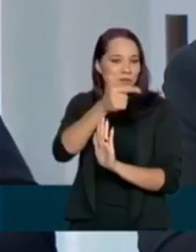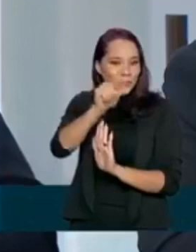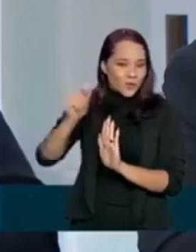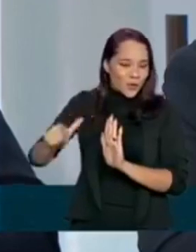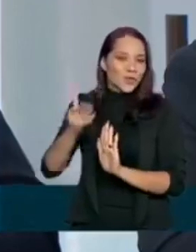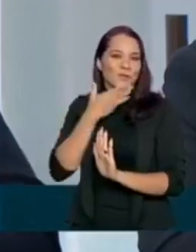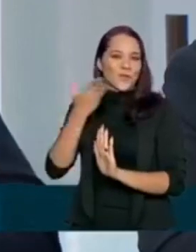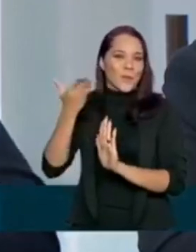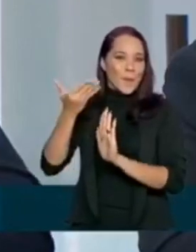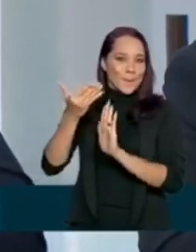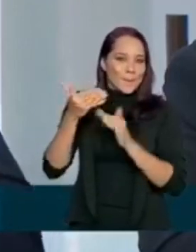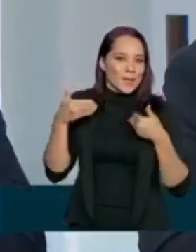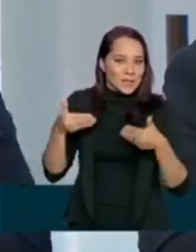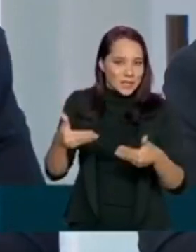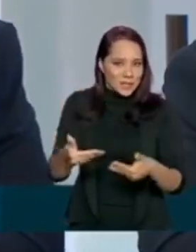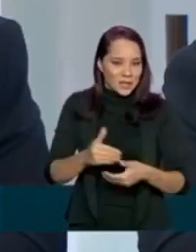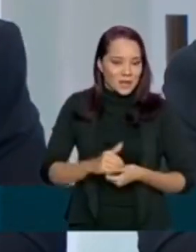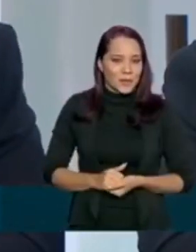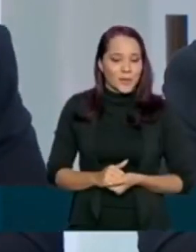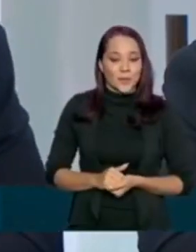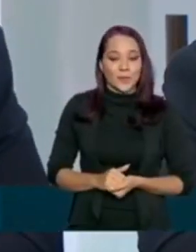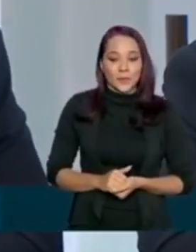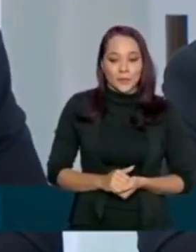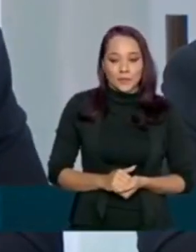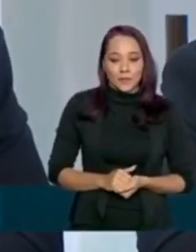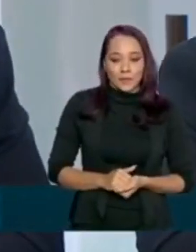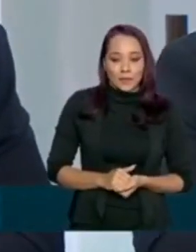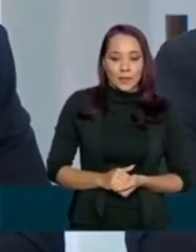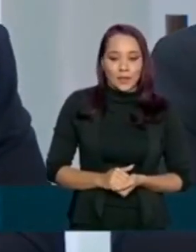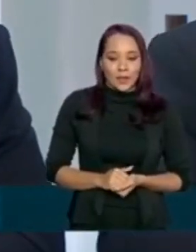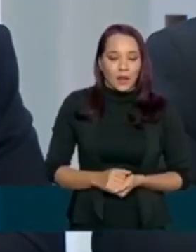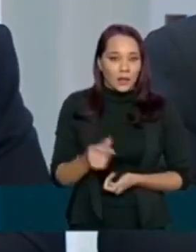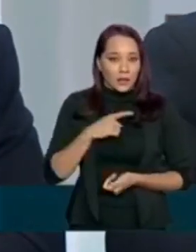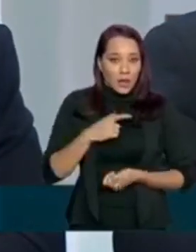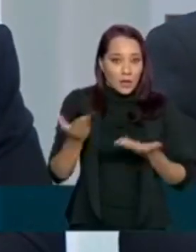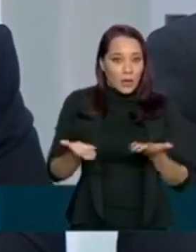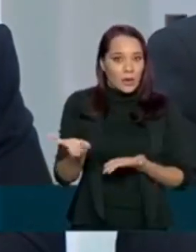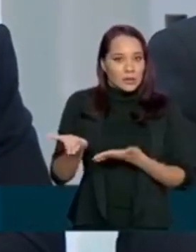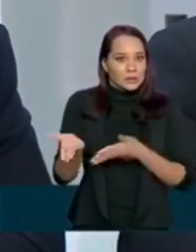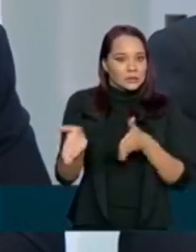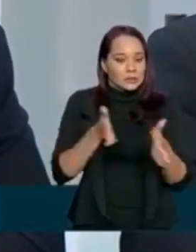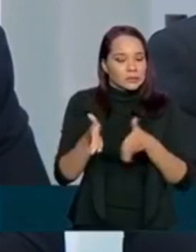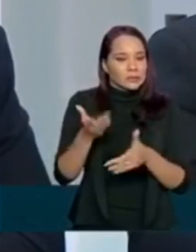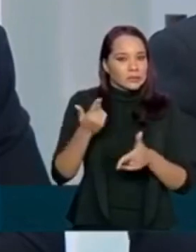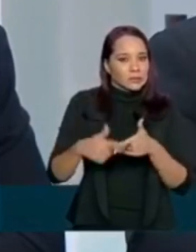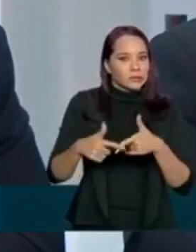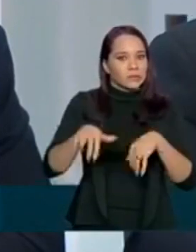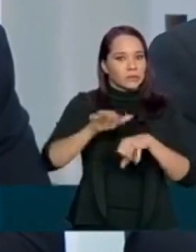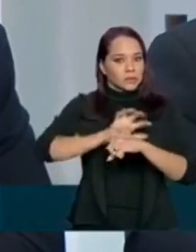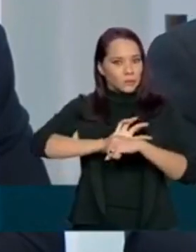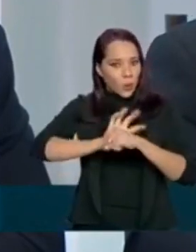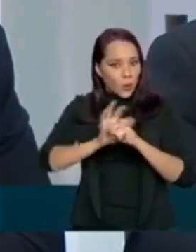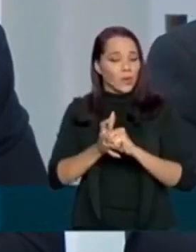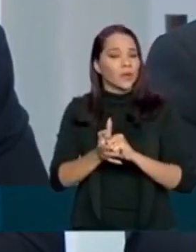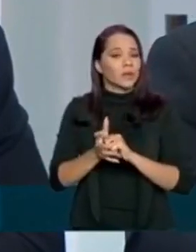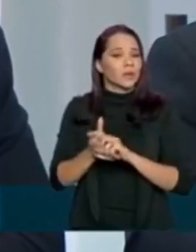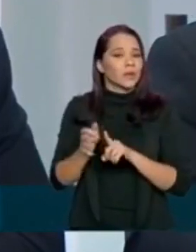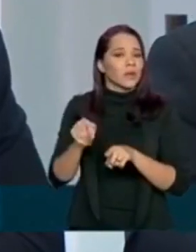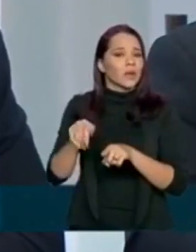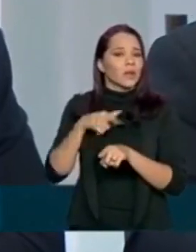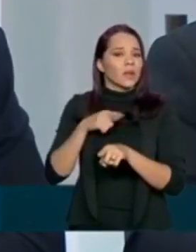ministérios nós temos nesse momento de pandemia uma função central por obviamente